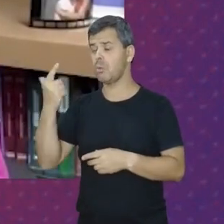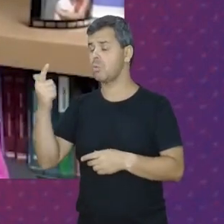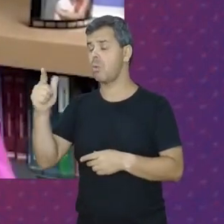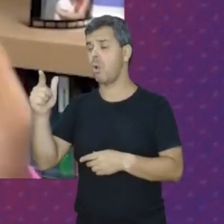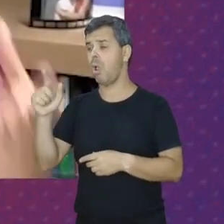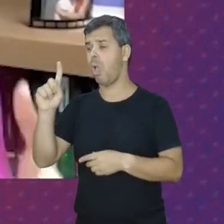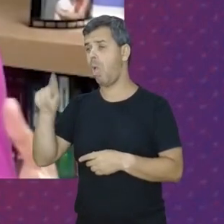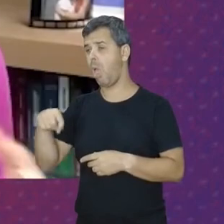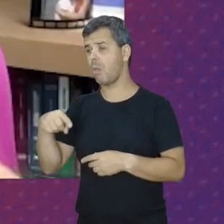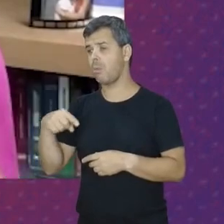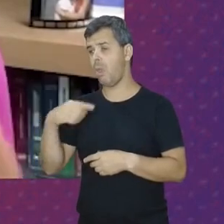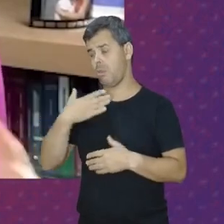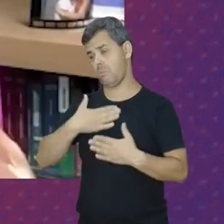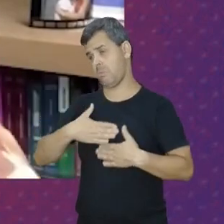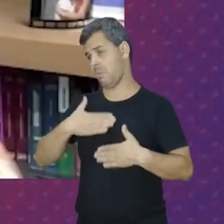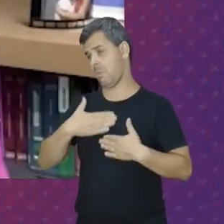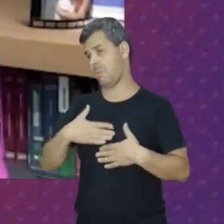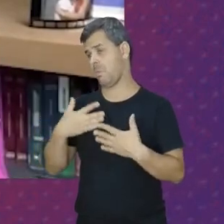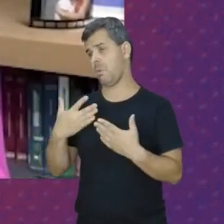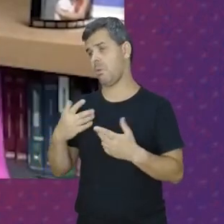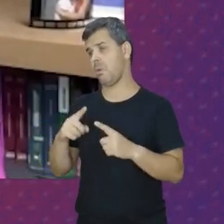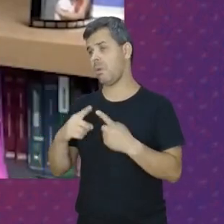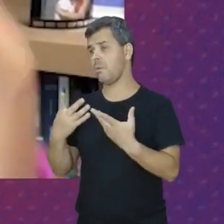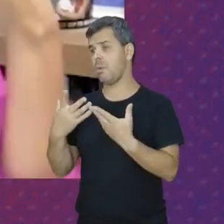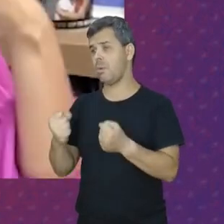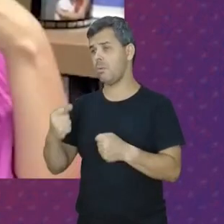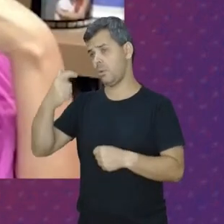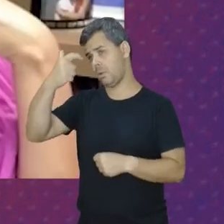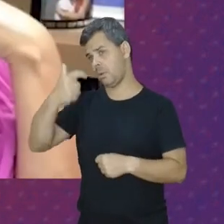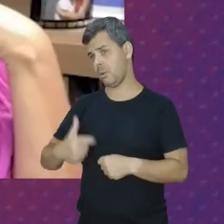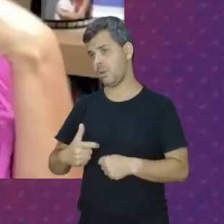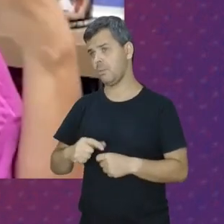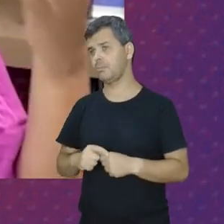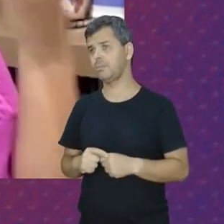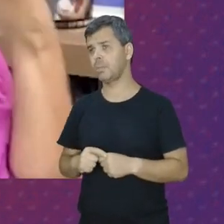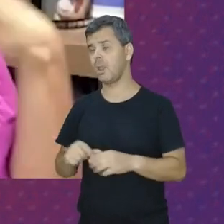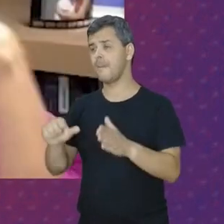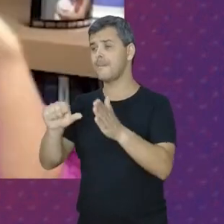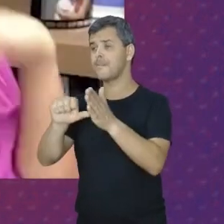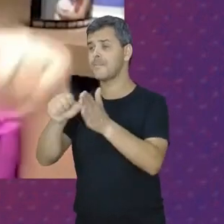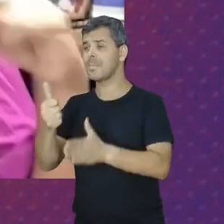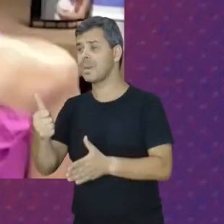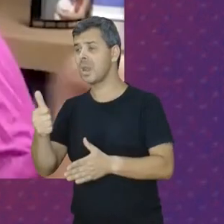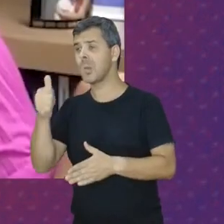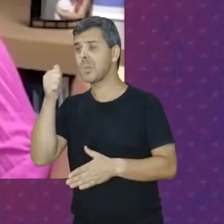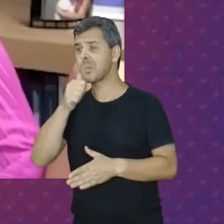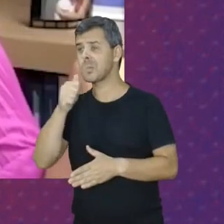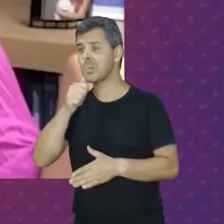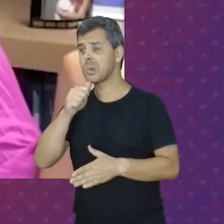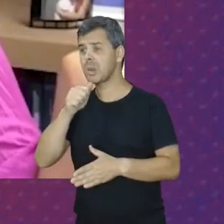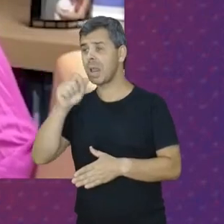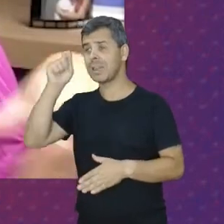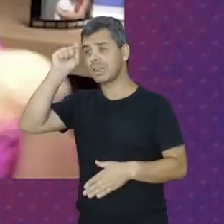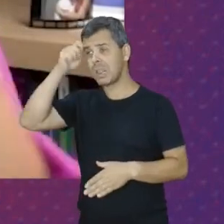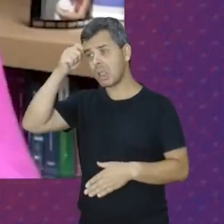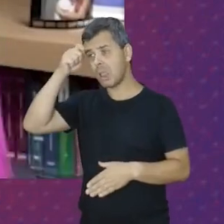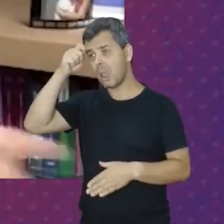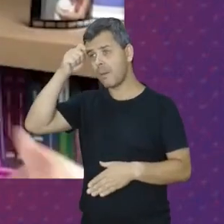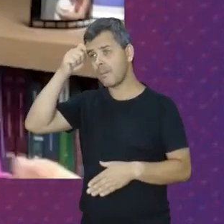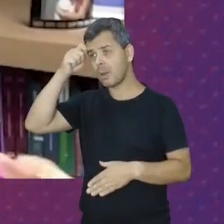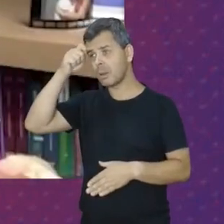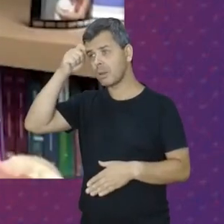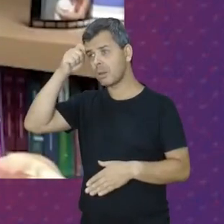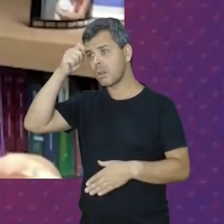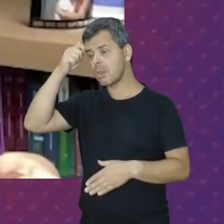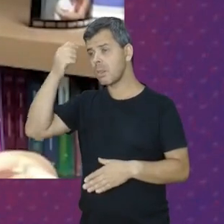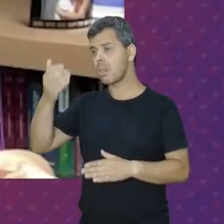algo tão tranquilo, aceitável, que eu seja a primeira mulher autodeclarada negra na